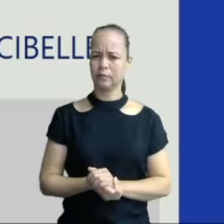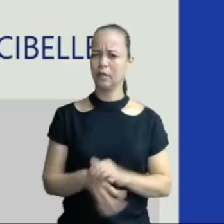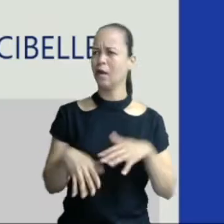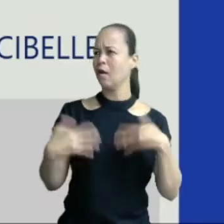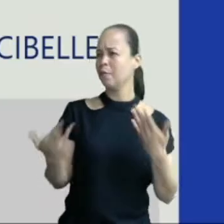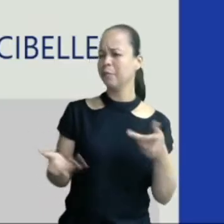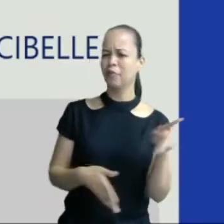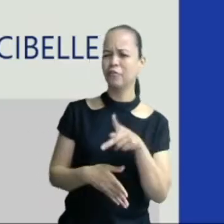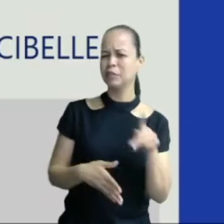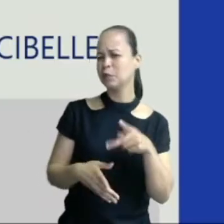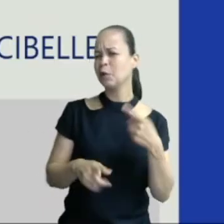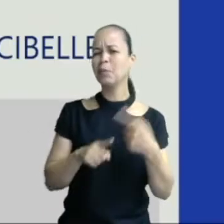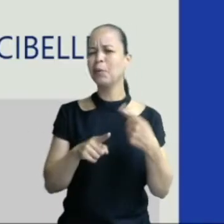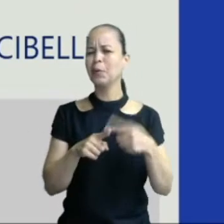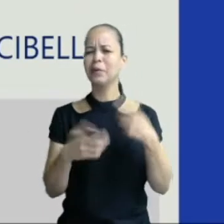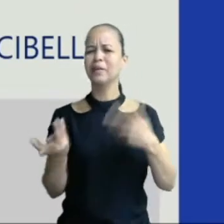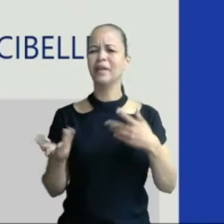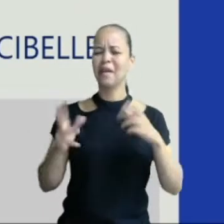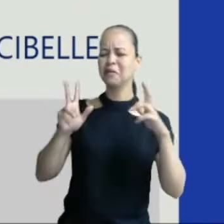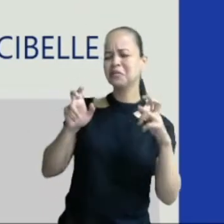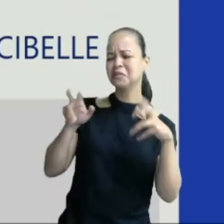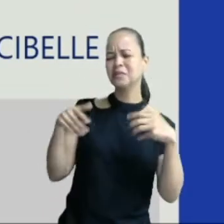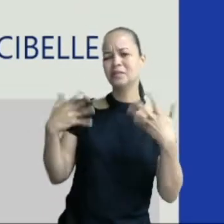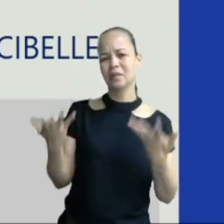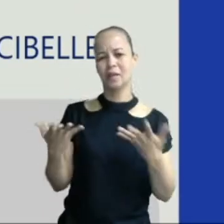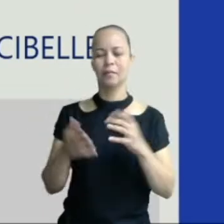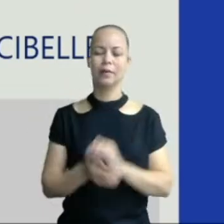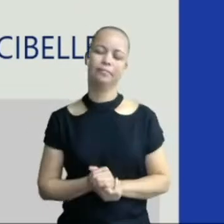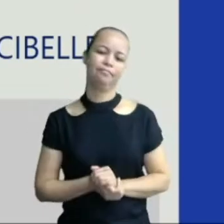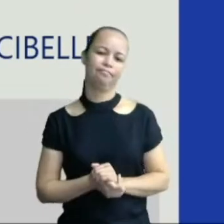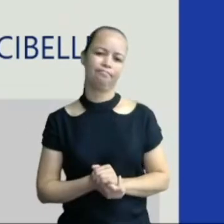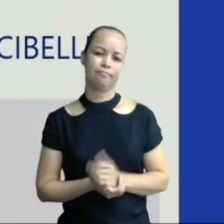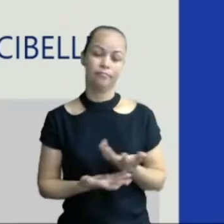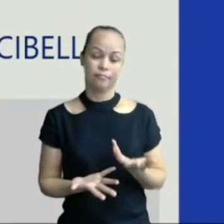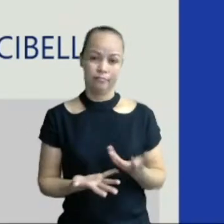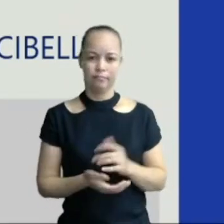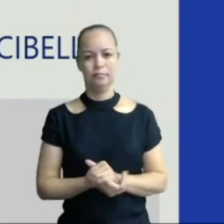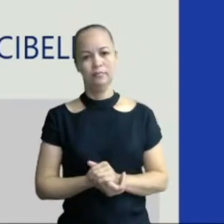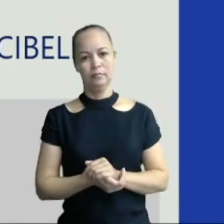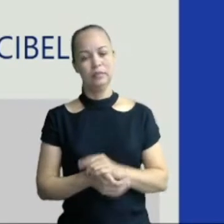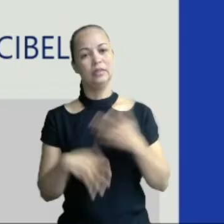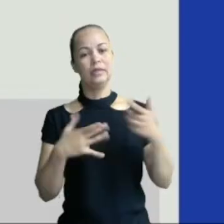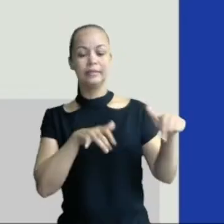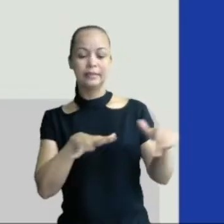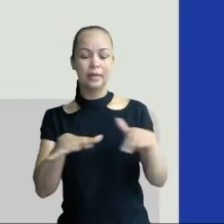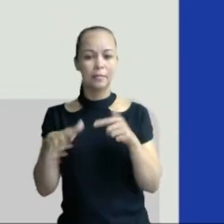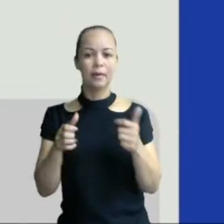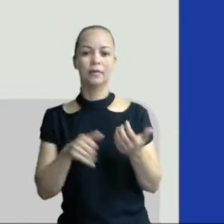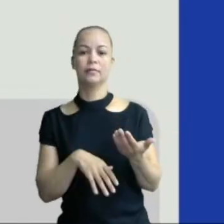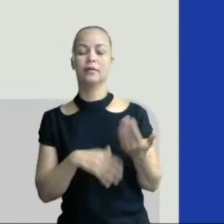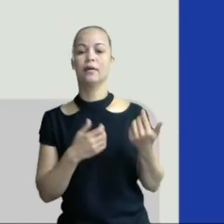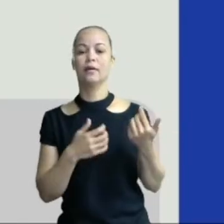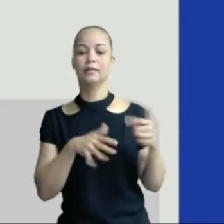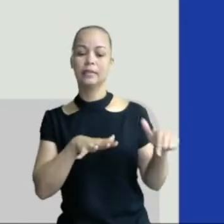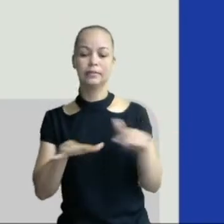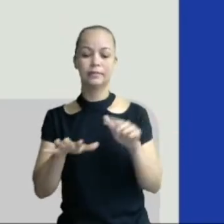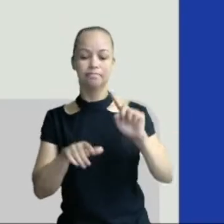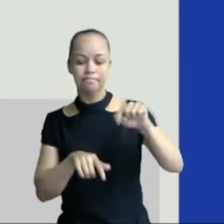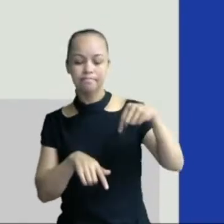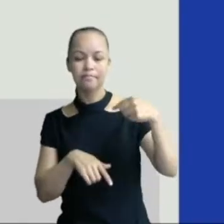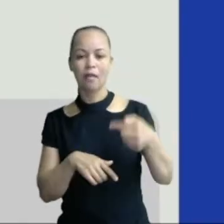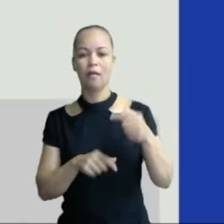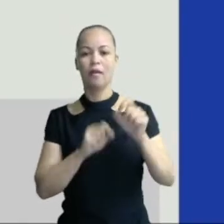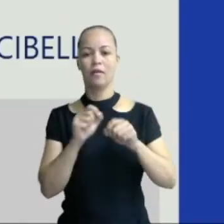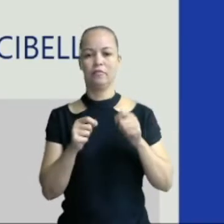3 de agosto ainda. Mas é porque semana que vem vocês vão ter um feriado aí na nossa cidade, né?